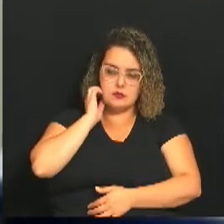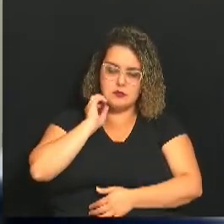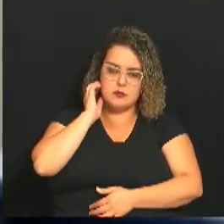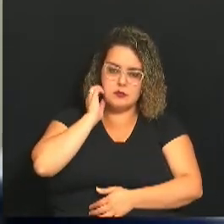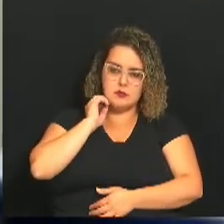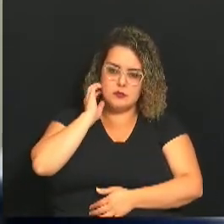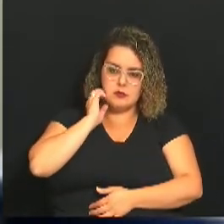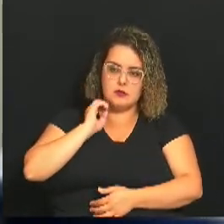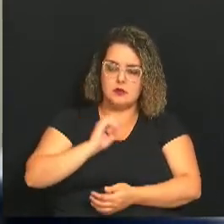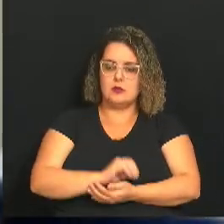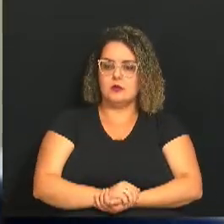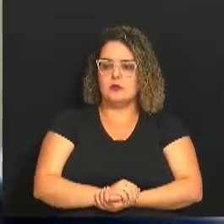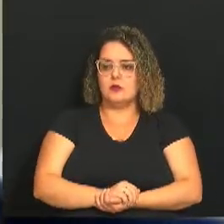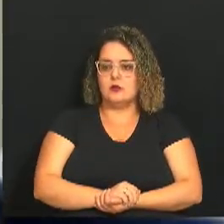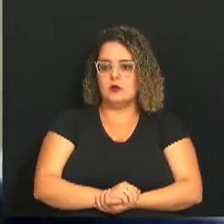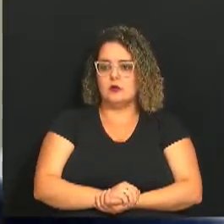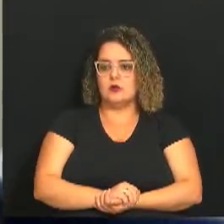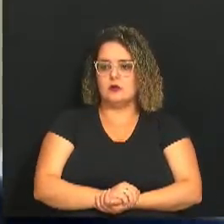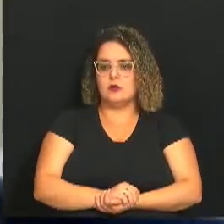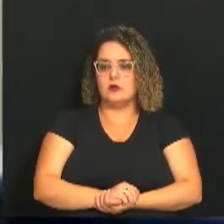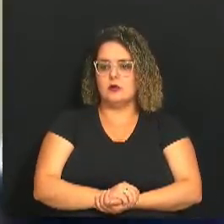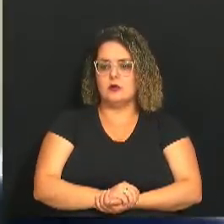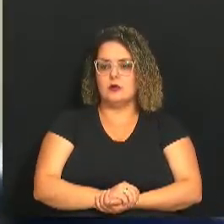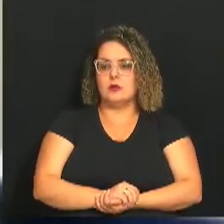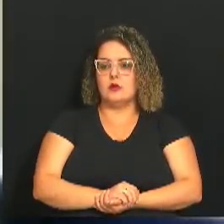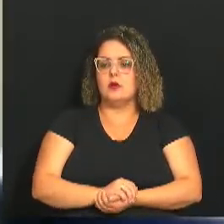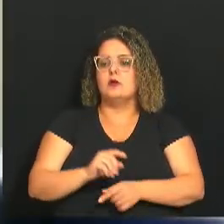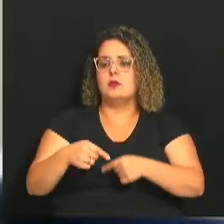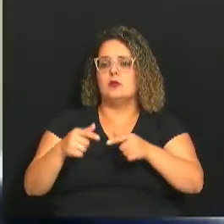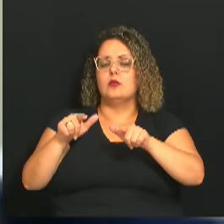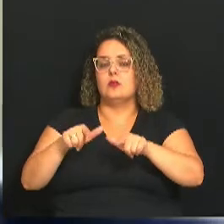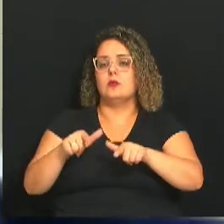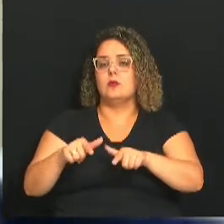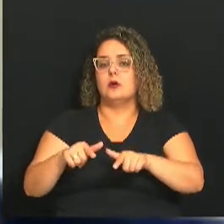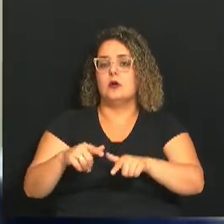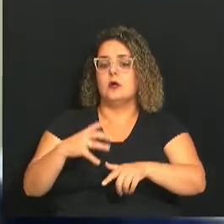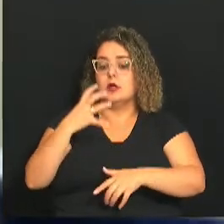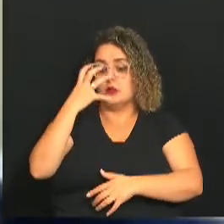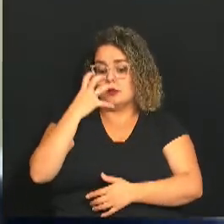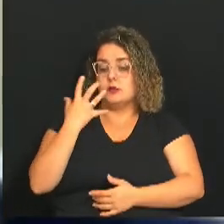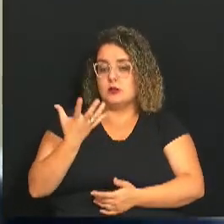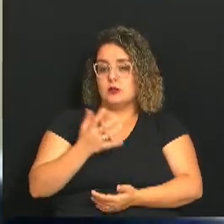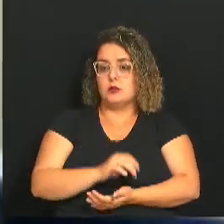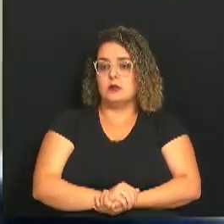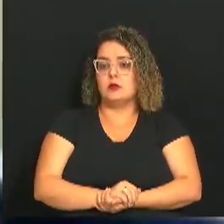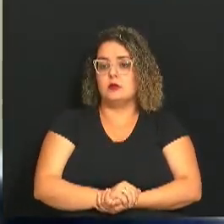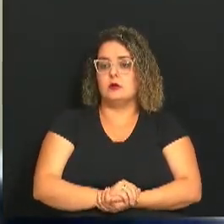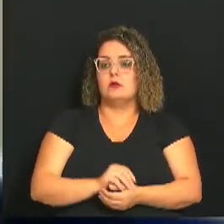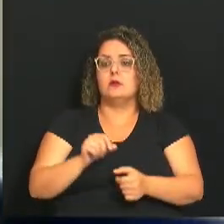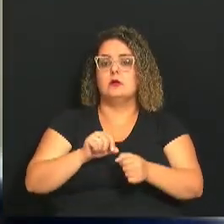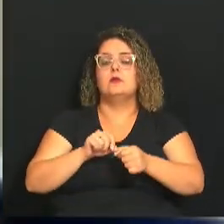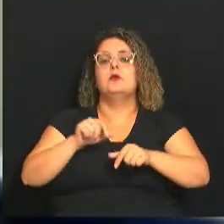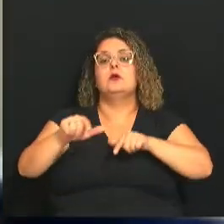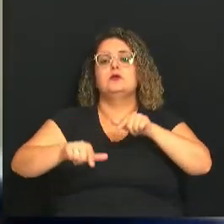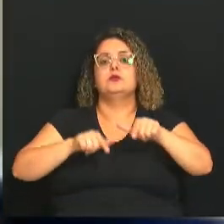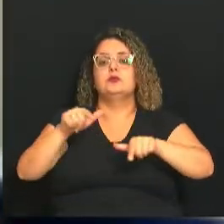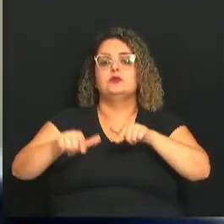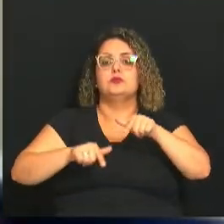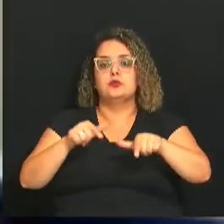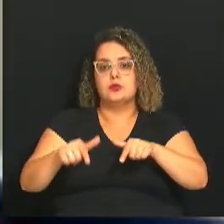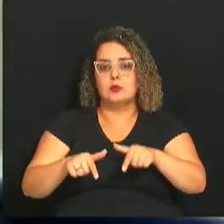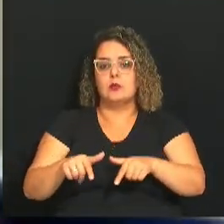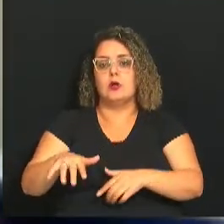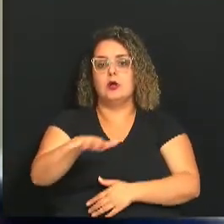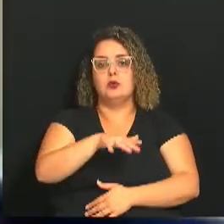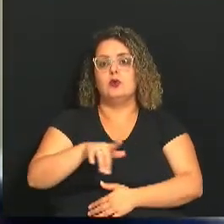córrego que vem lá da Orozumbaia, era um outro local muito crítico, né? E foi feito um trabalho, né, lá no